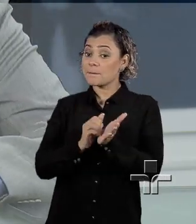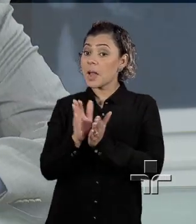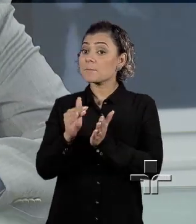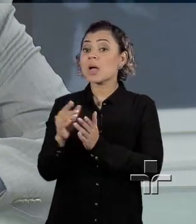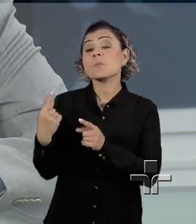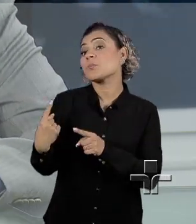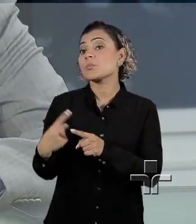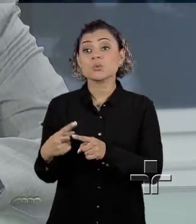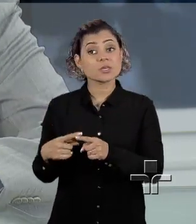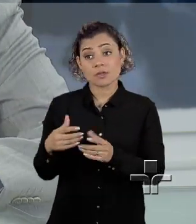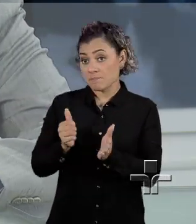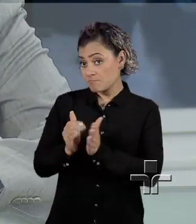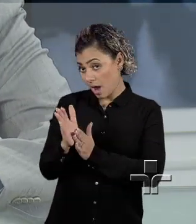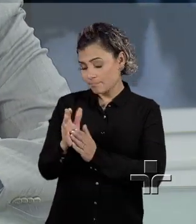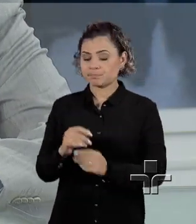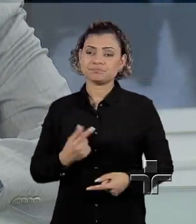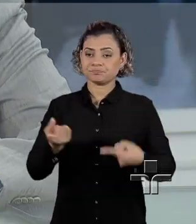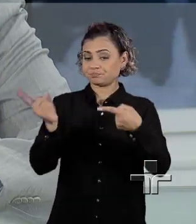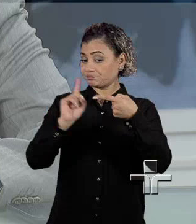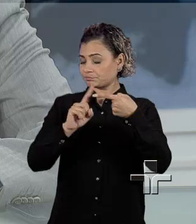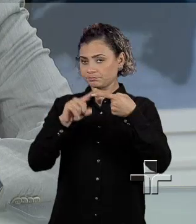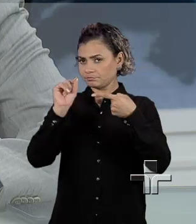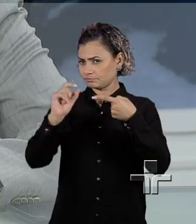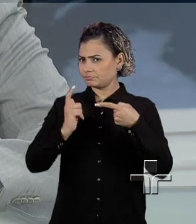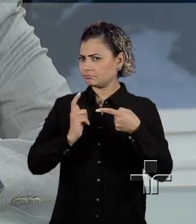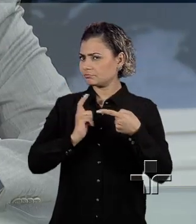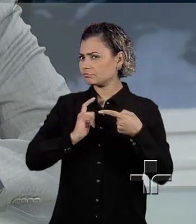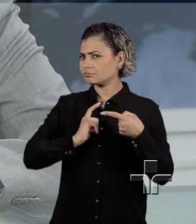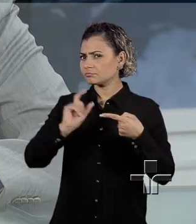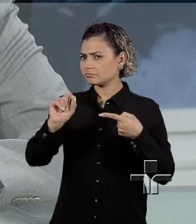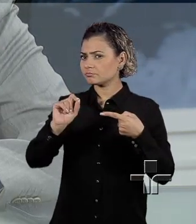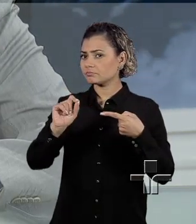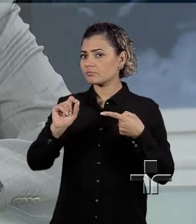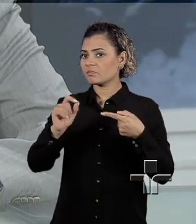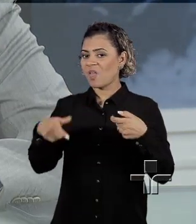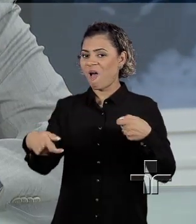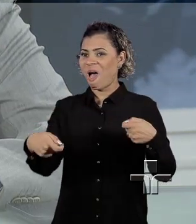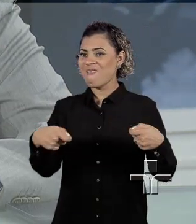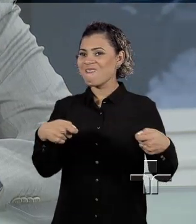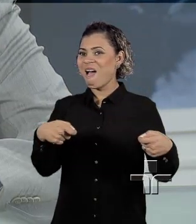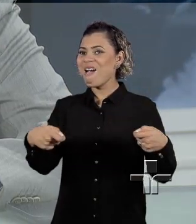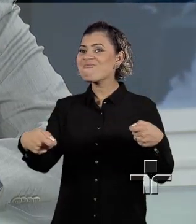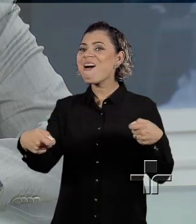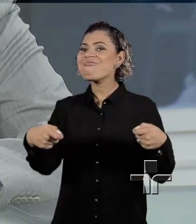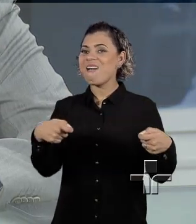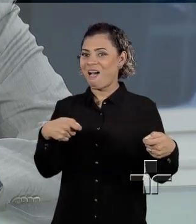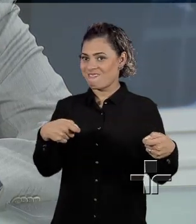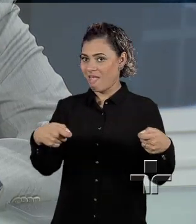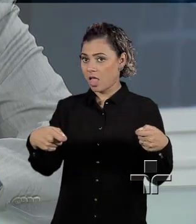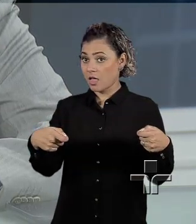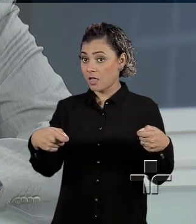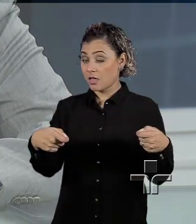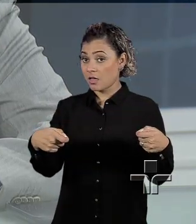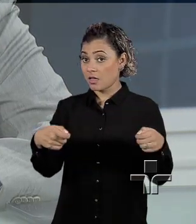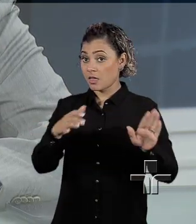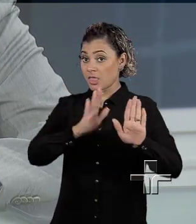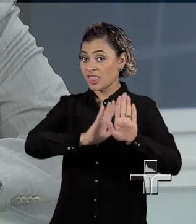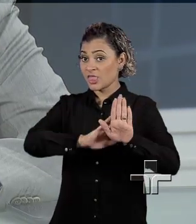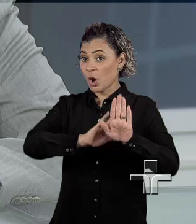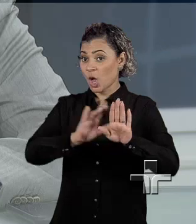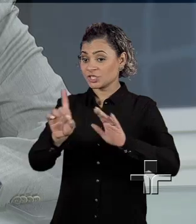Então, vamos aqui enumerar. Primeiro, evidentemente, houve uma queda de braço e a ala ideológica da